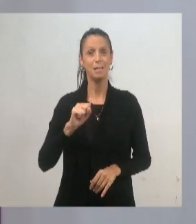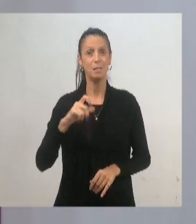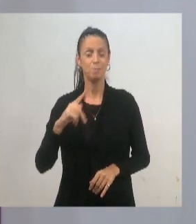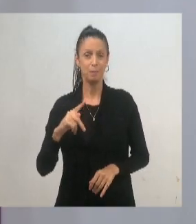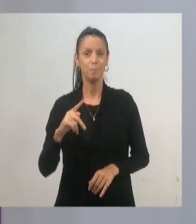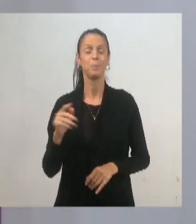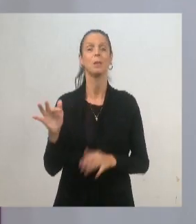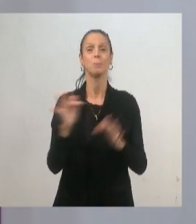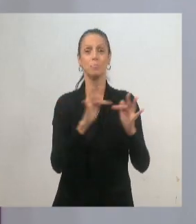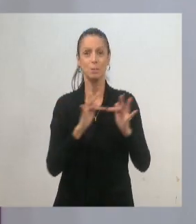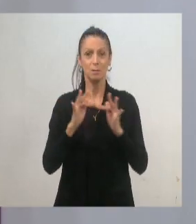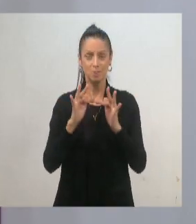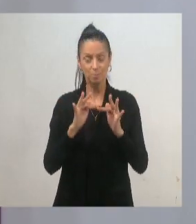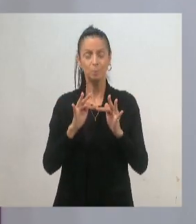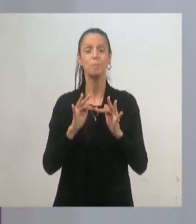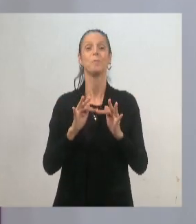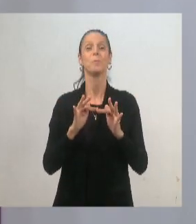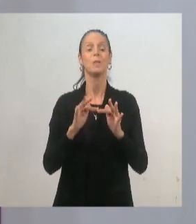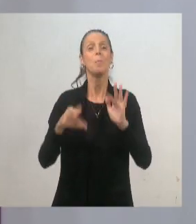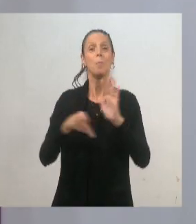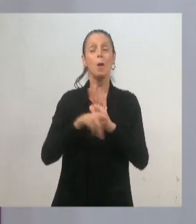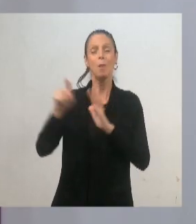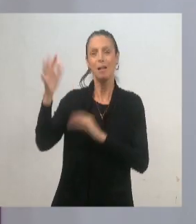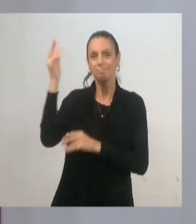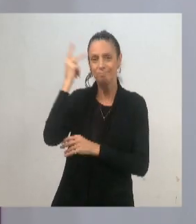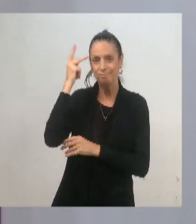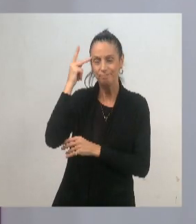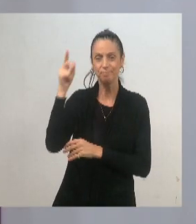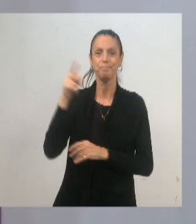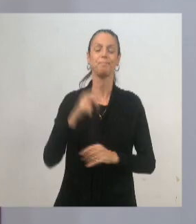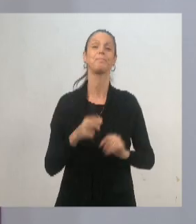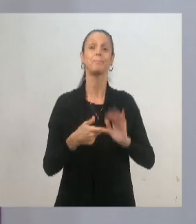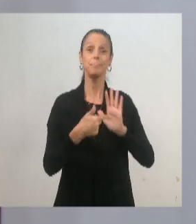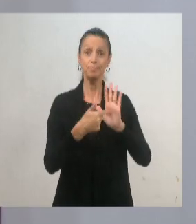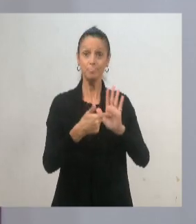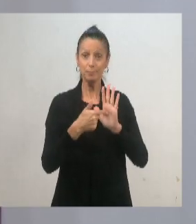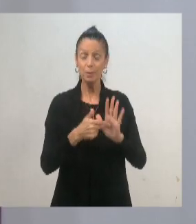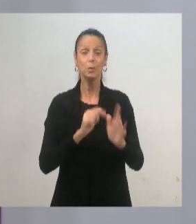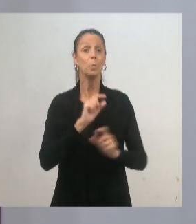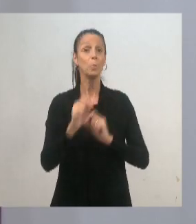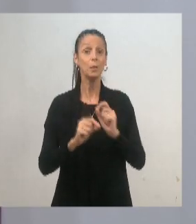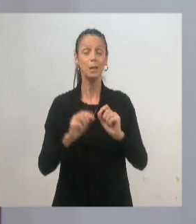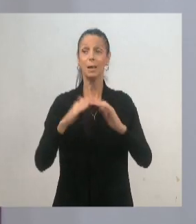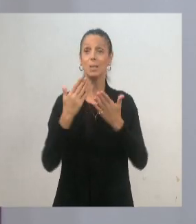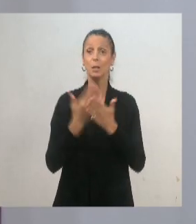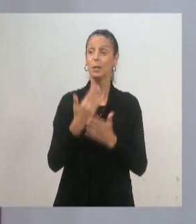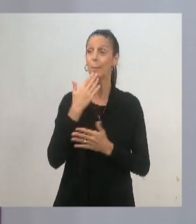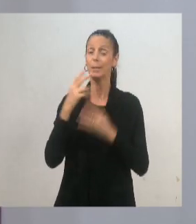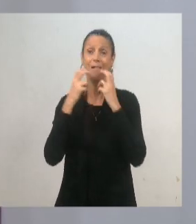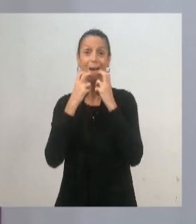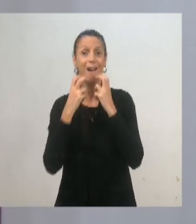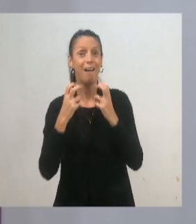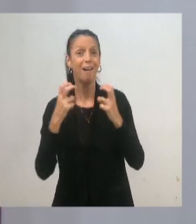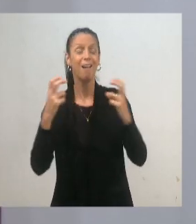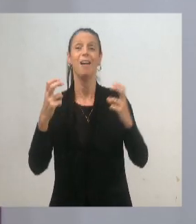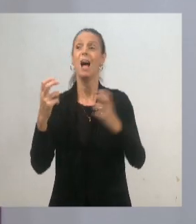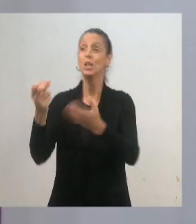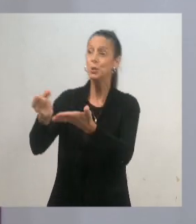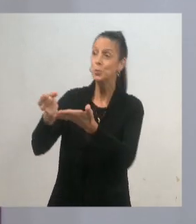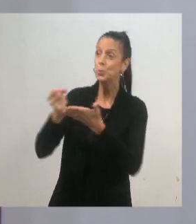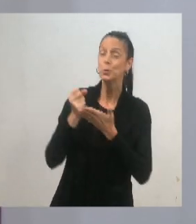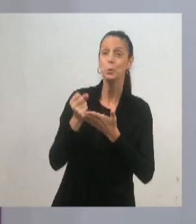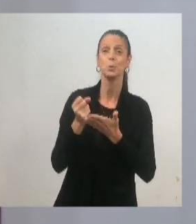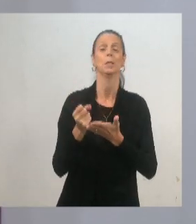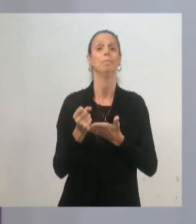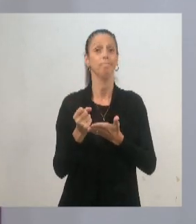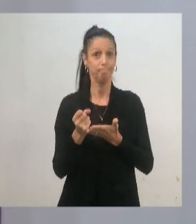de Amparo à Pesquisa do Estado de São Paulo, e representa um verdadeiro grito de socorro vindo de nossas escolas, que deveriam ser